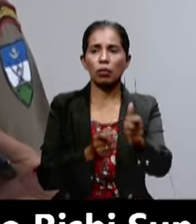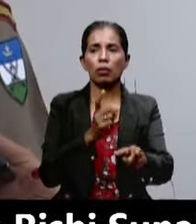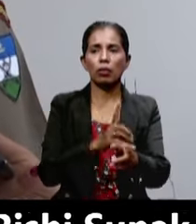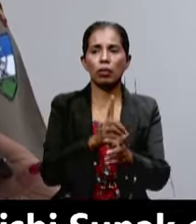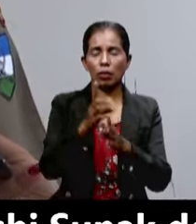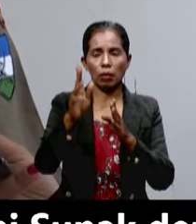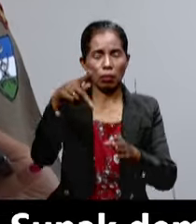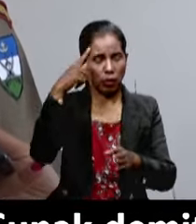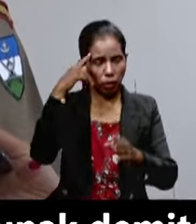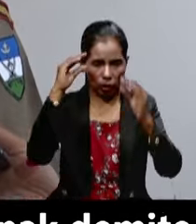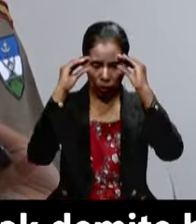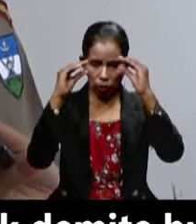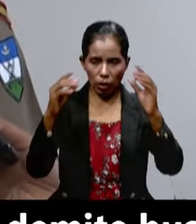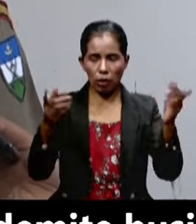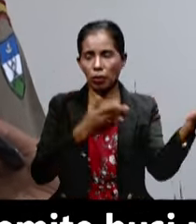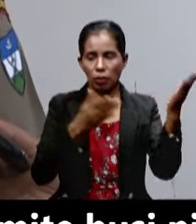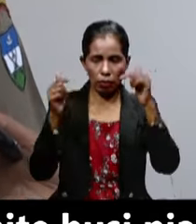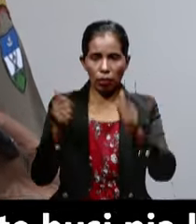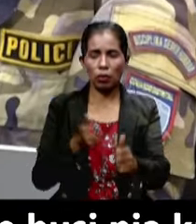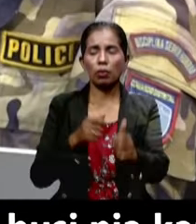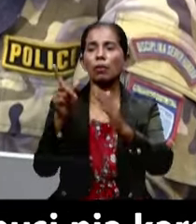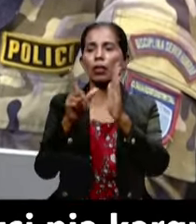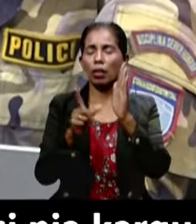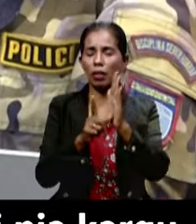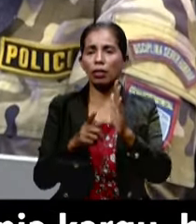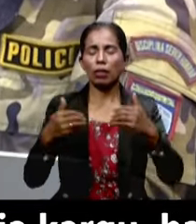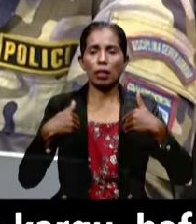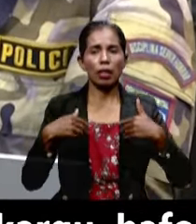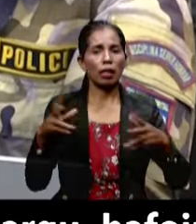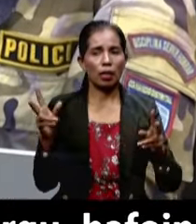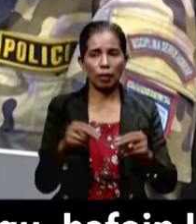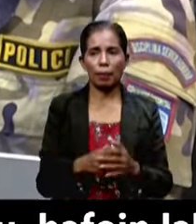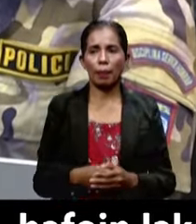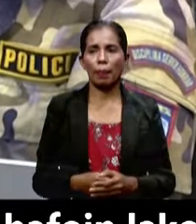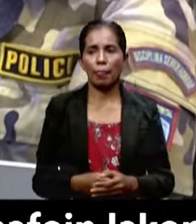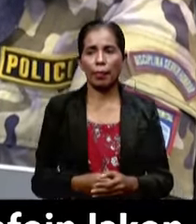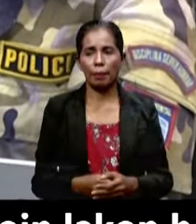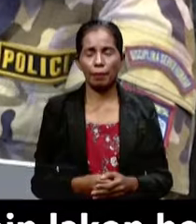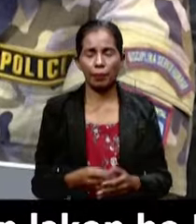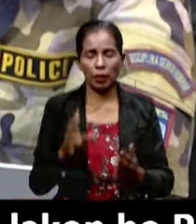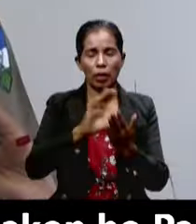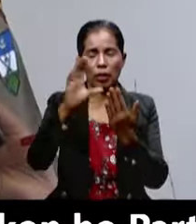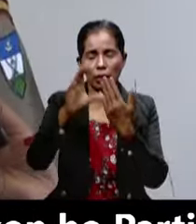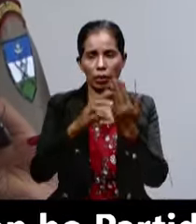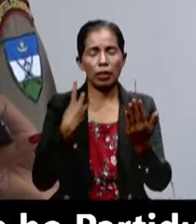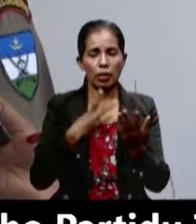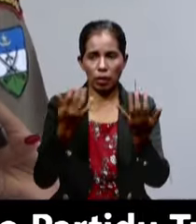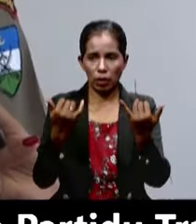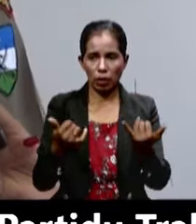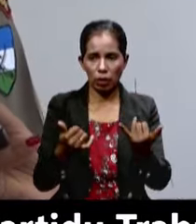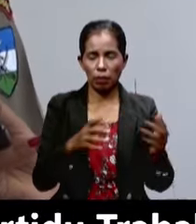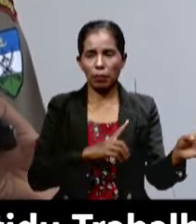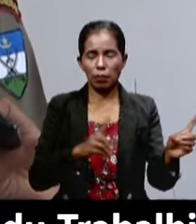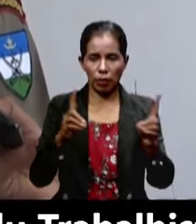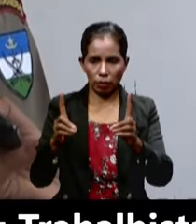diretiva política hanuri mai gala haruka mai gala tu ir lei ser nebe ia ne gala nebe uha marei dan impressão calendário ne atete dita agora tau kunika uha se implementau